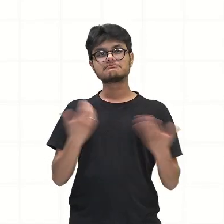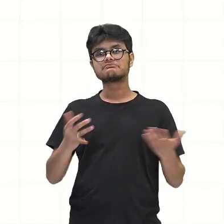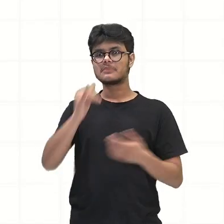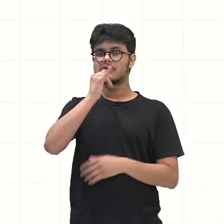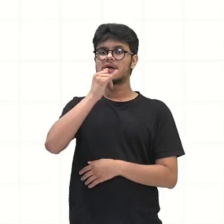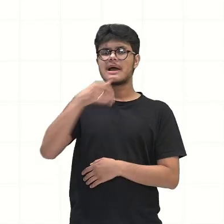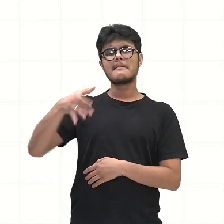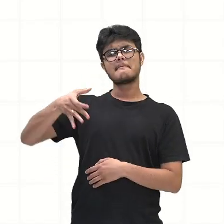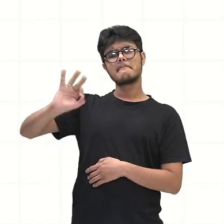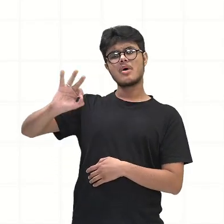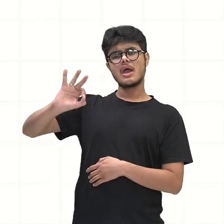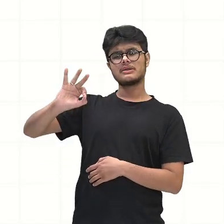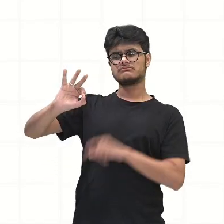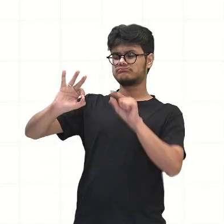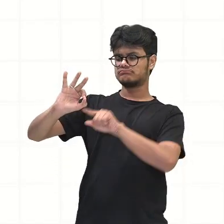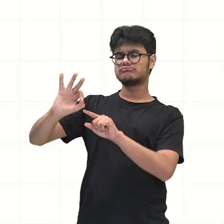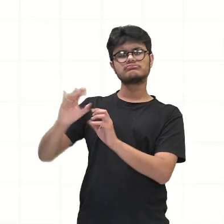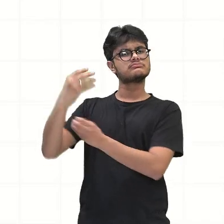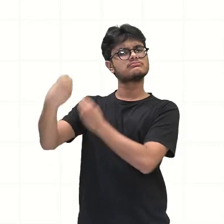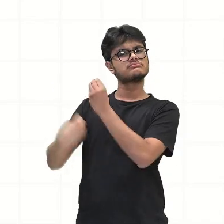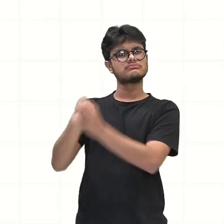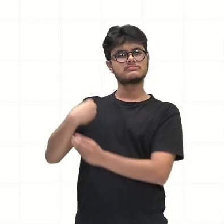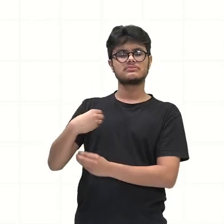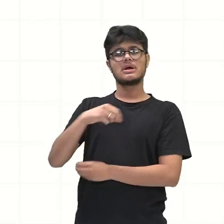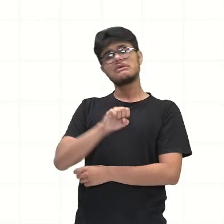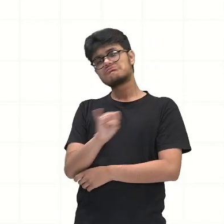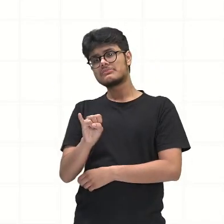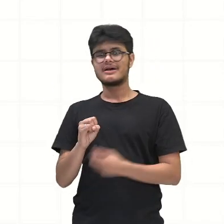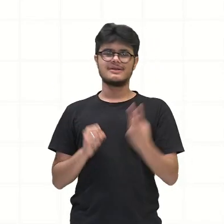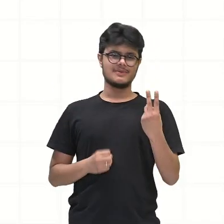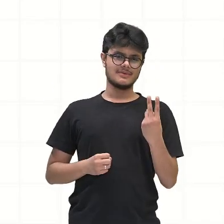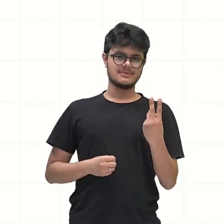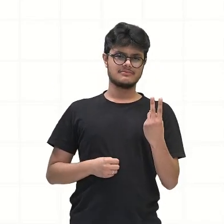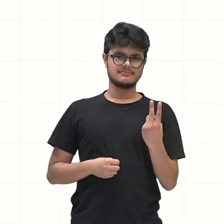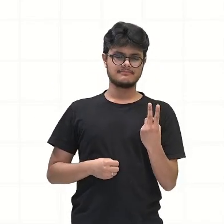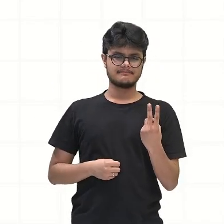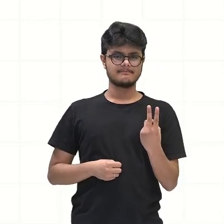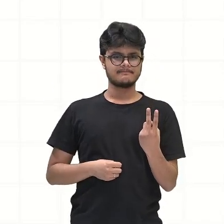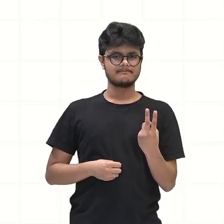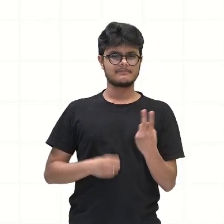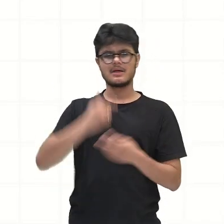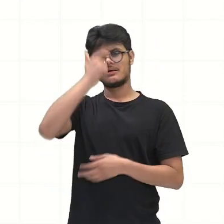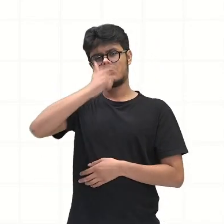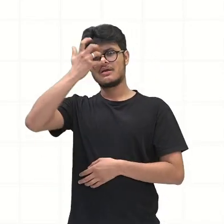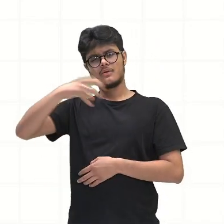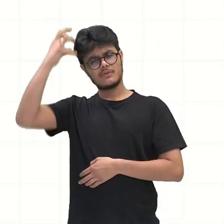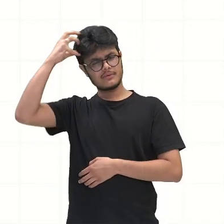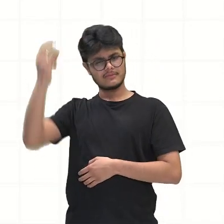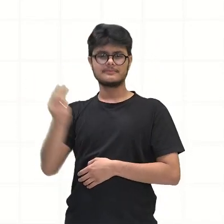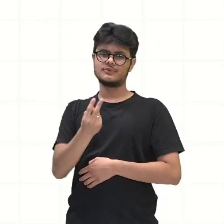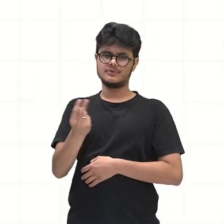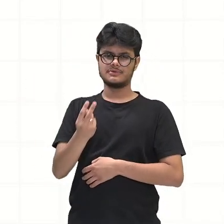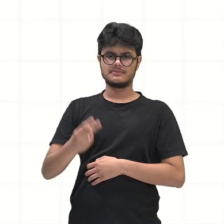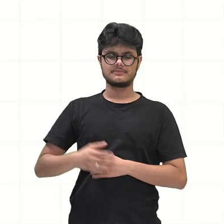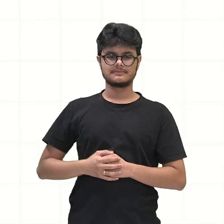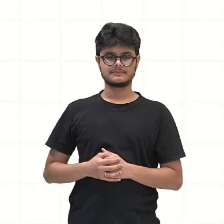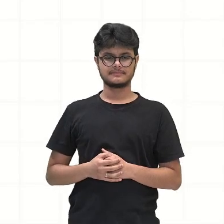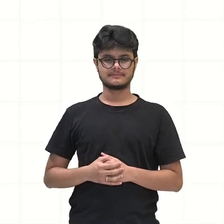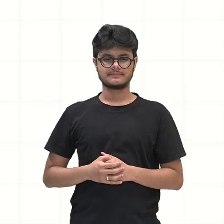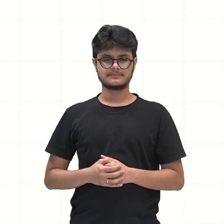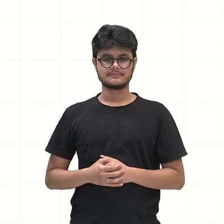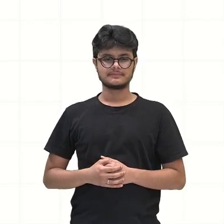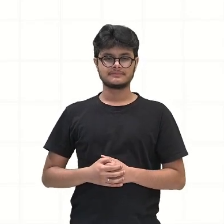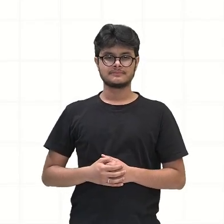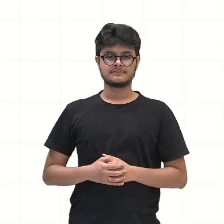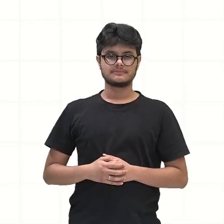eu falei para vocês que o espaço amostral era cara ou coroa, o número de eventos seriam 2. Então, continuando